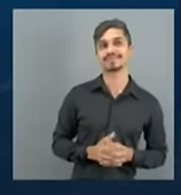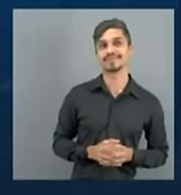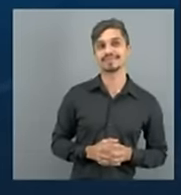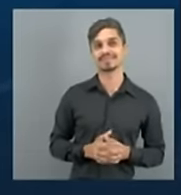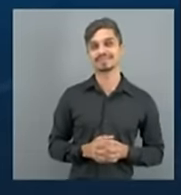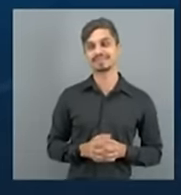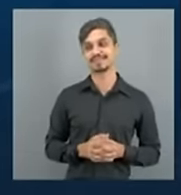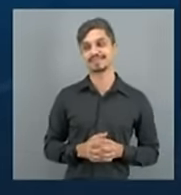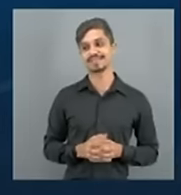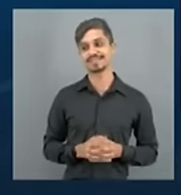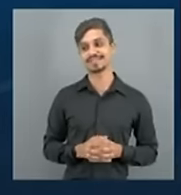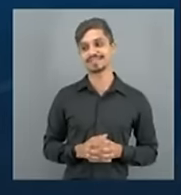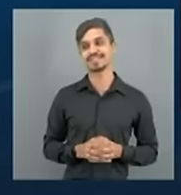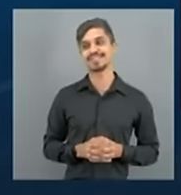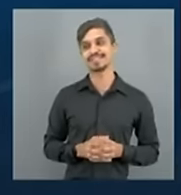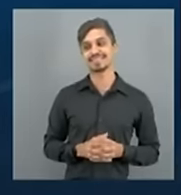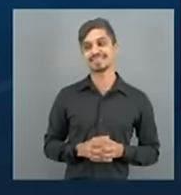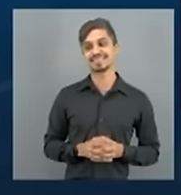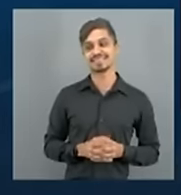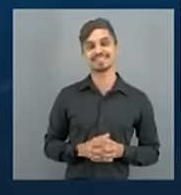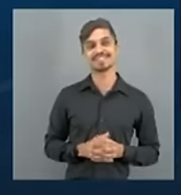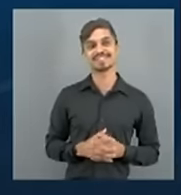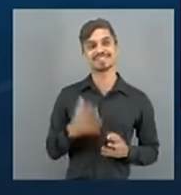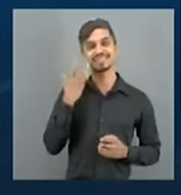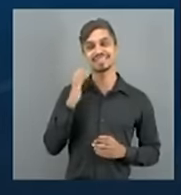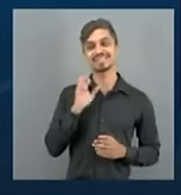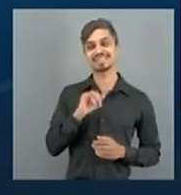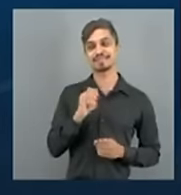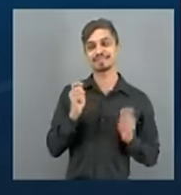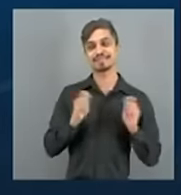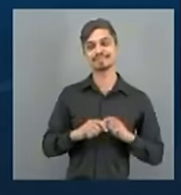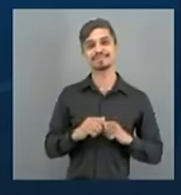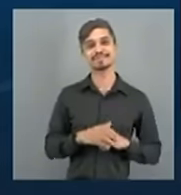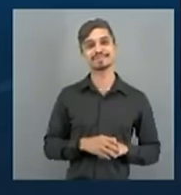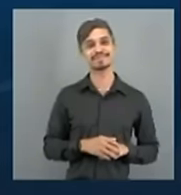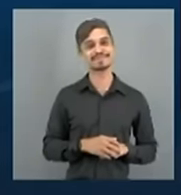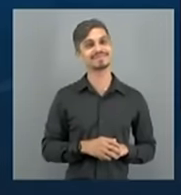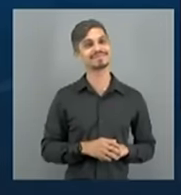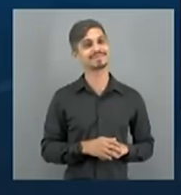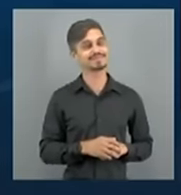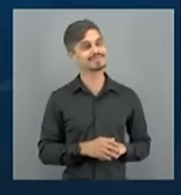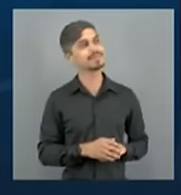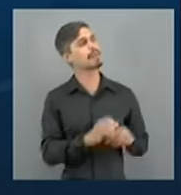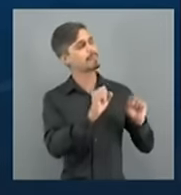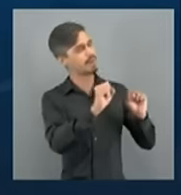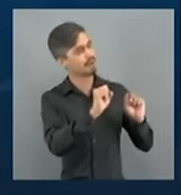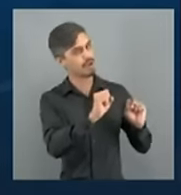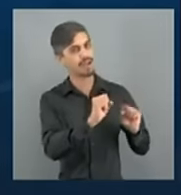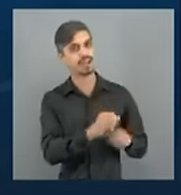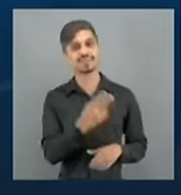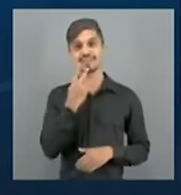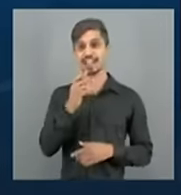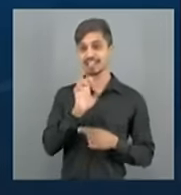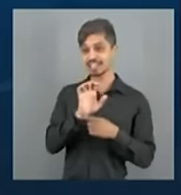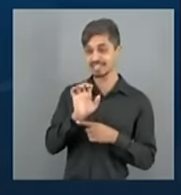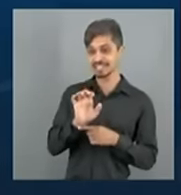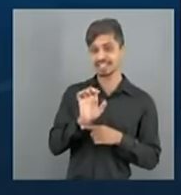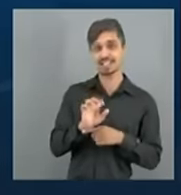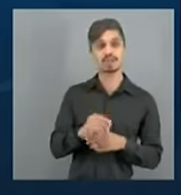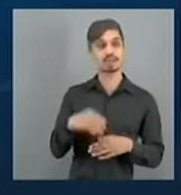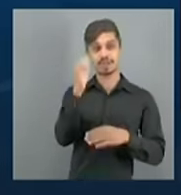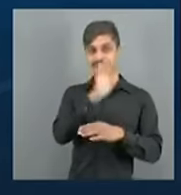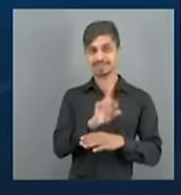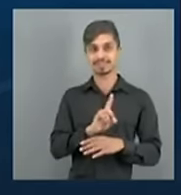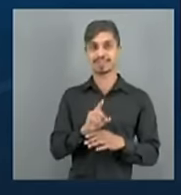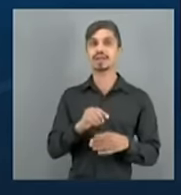Cara, será que eu posso falar isso? Pode. Pode. Umzinho dói, não. Tá bom, eu vou falar do estadual, não vou falar do brasileiro, porque é brasileiro tá aí. Tá